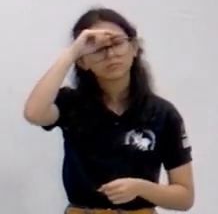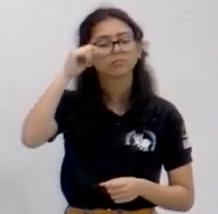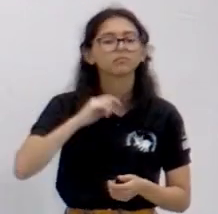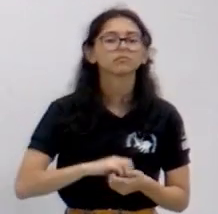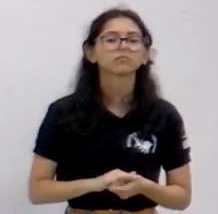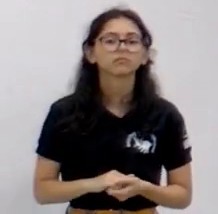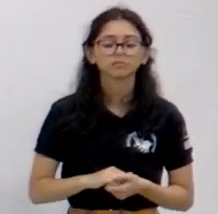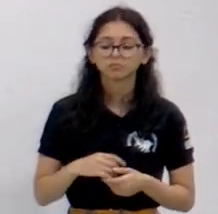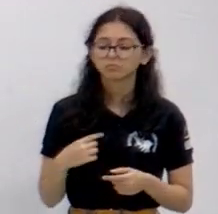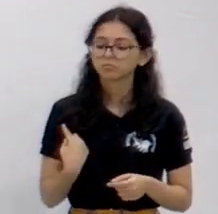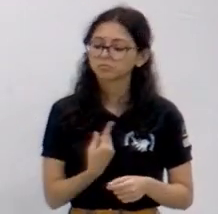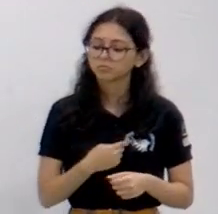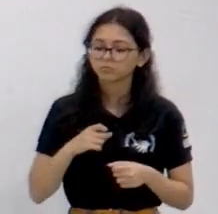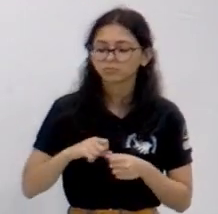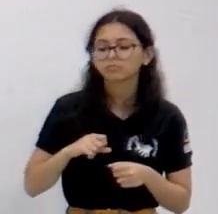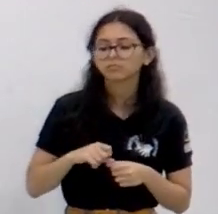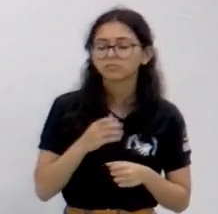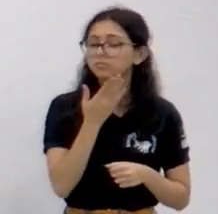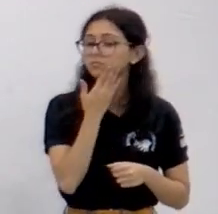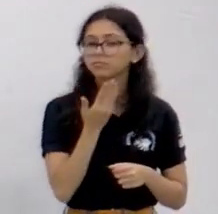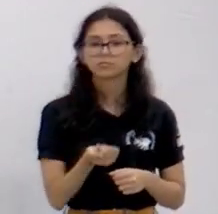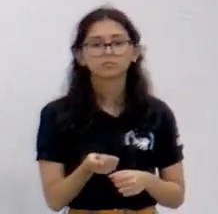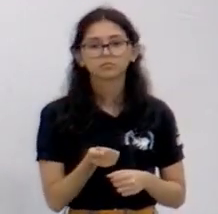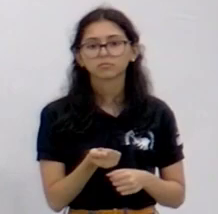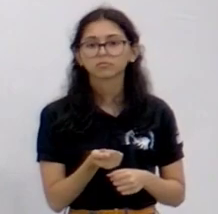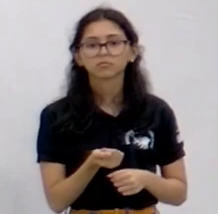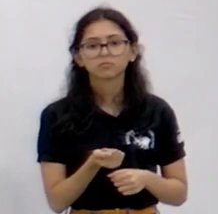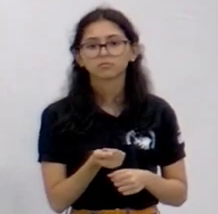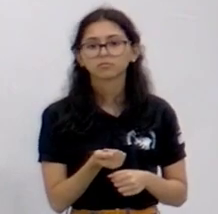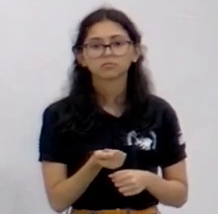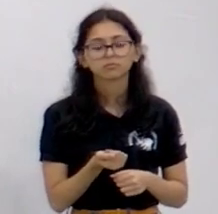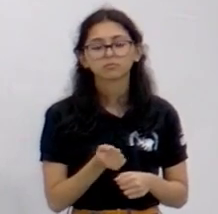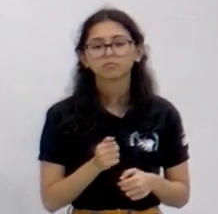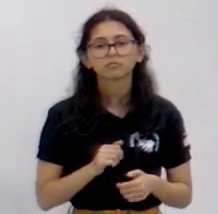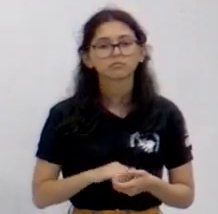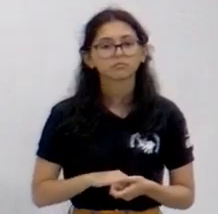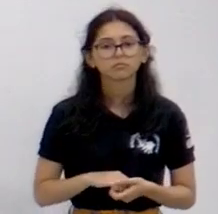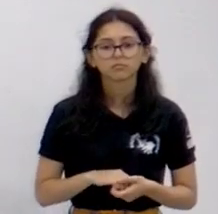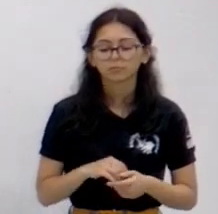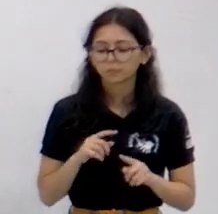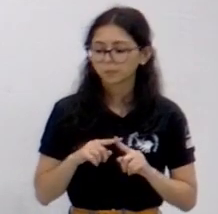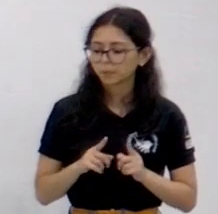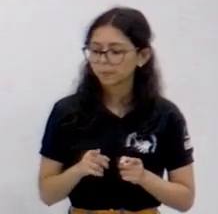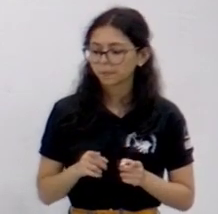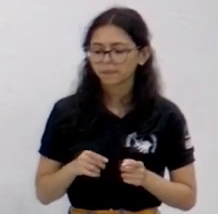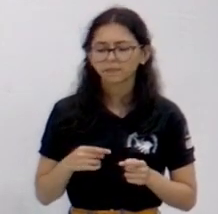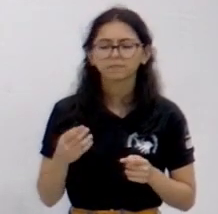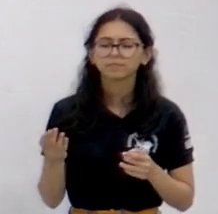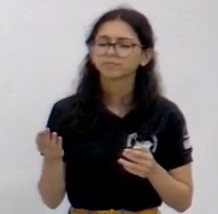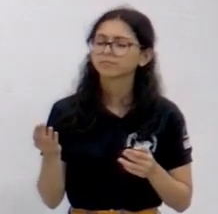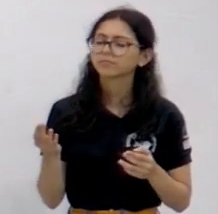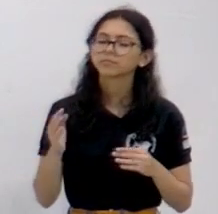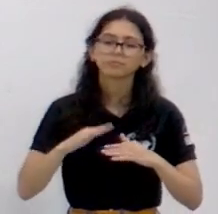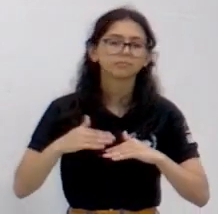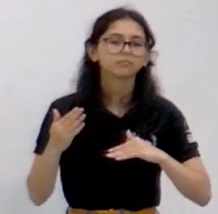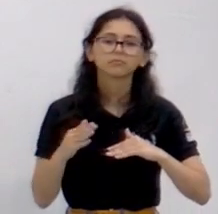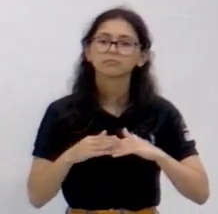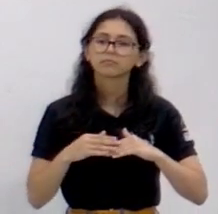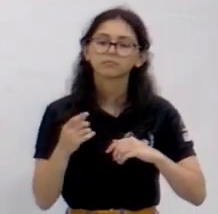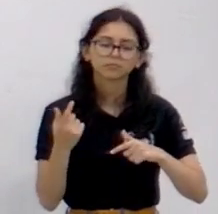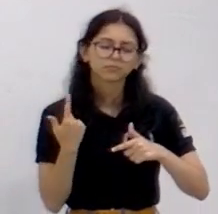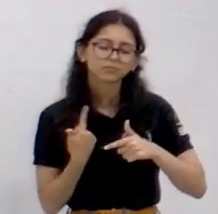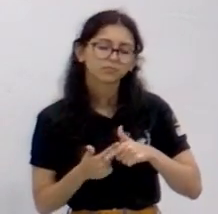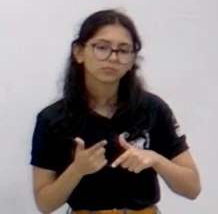que nos tornam pessoas experientes, independentes. Não, a cada nova batalha, nós aprendemos a confiar